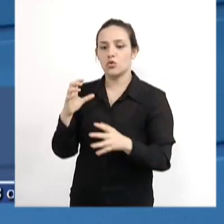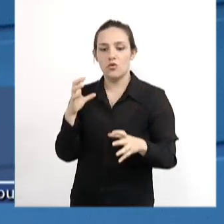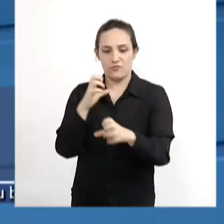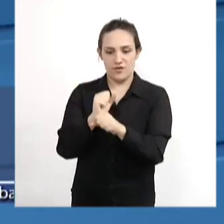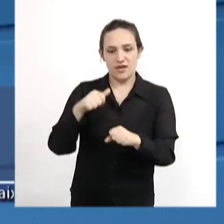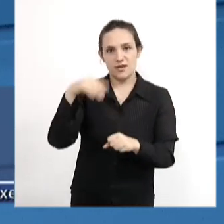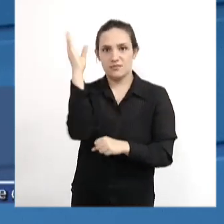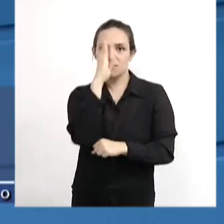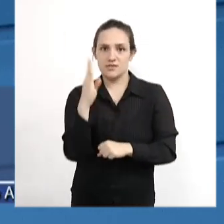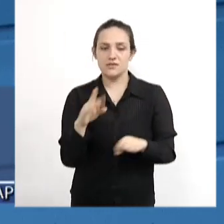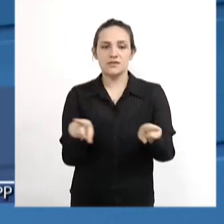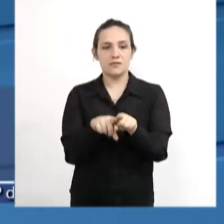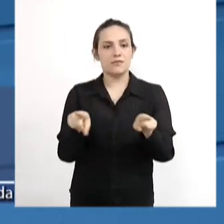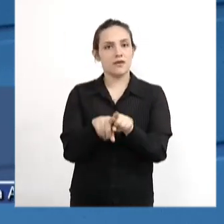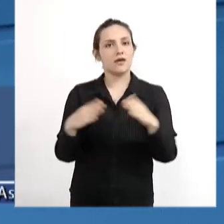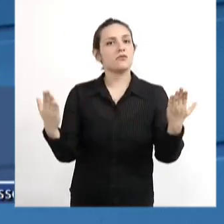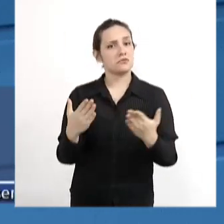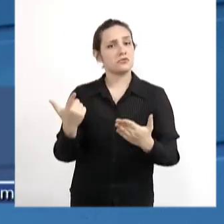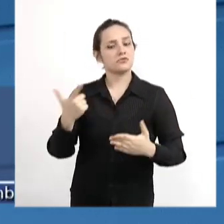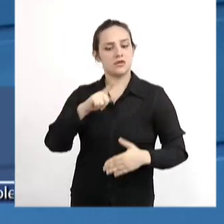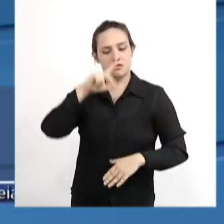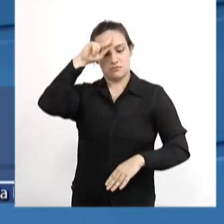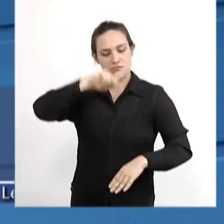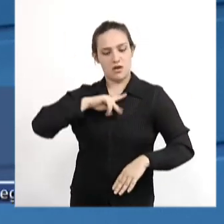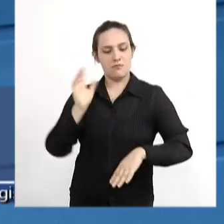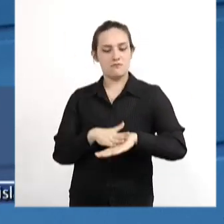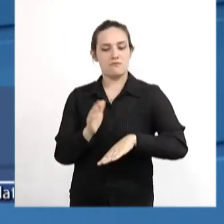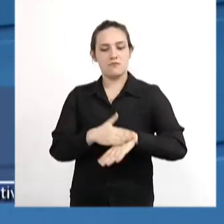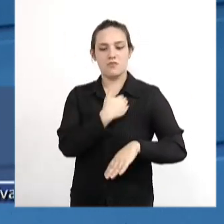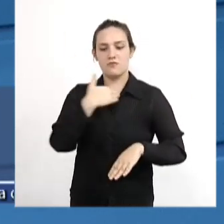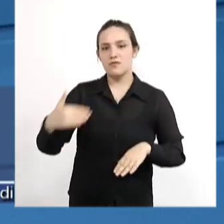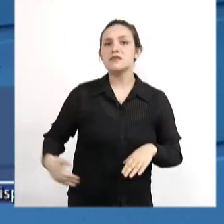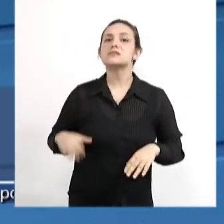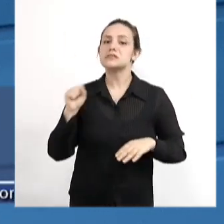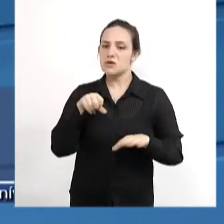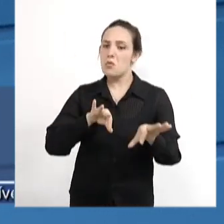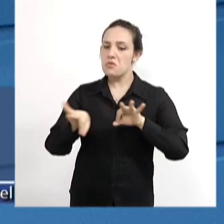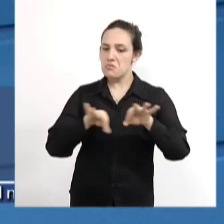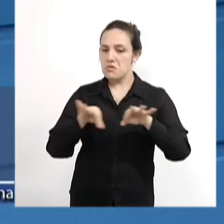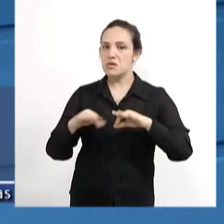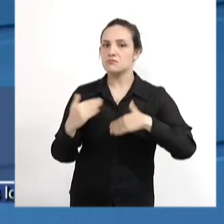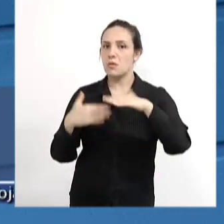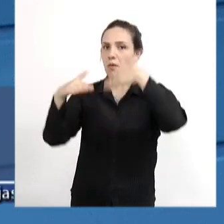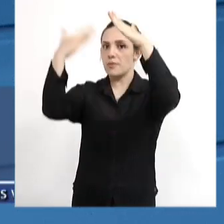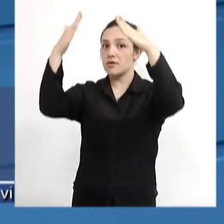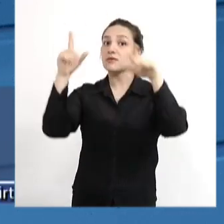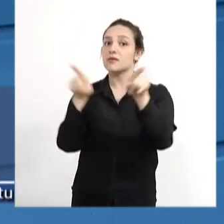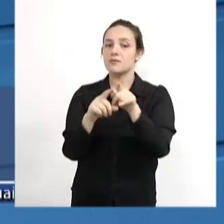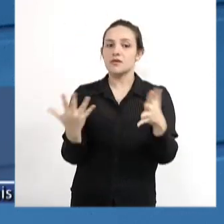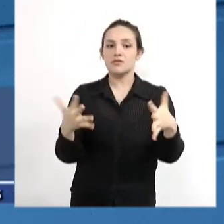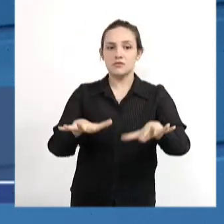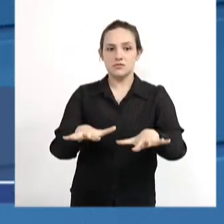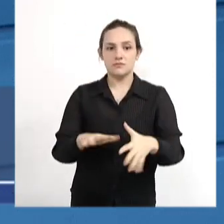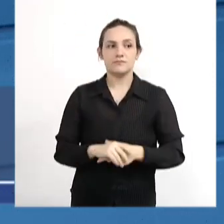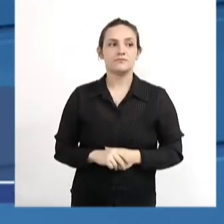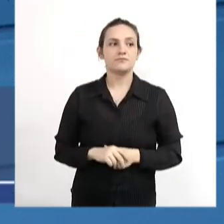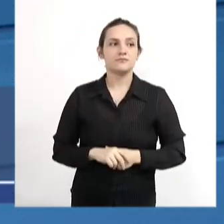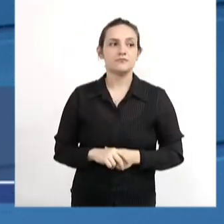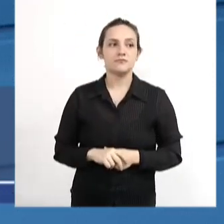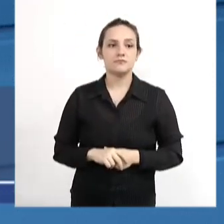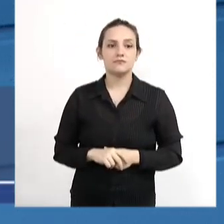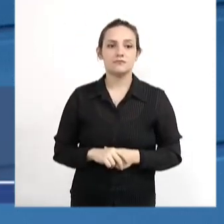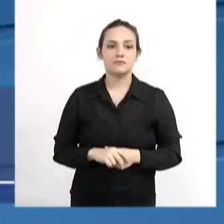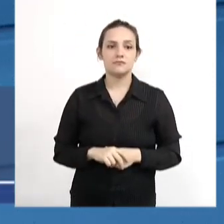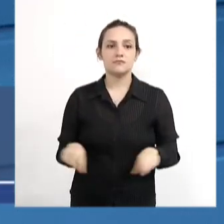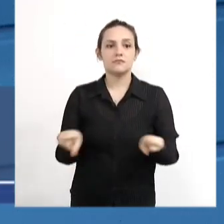projeção da nossa soberania. Um governo que está sendo marcado por ordem, progresso e também inclusão, senhor presidente. Eu